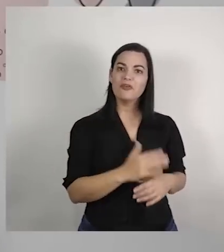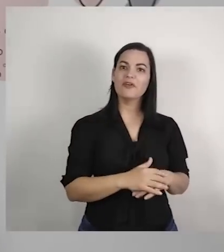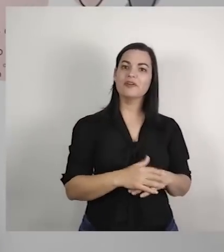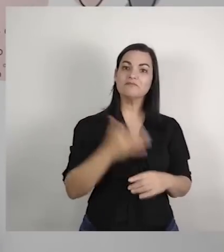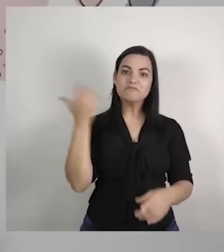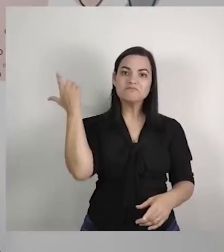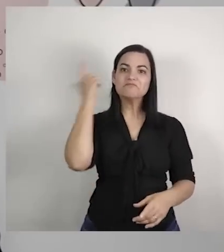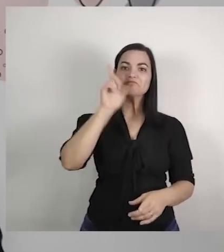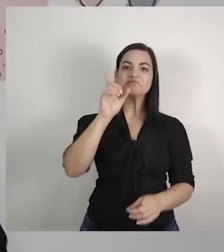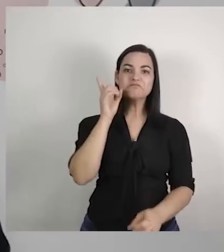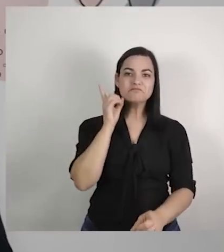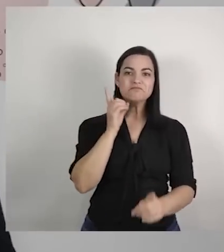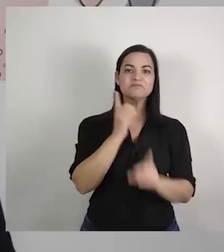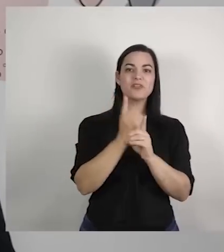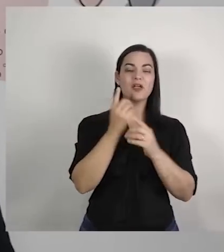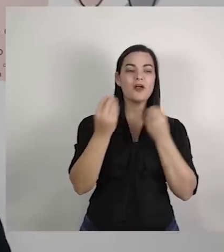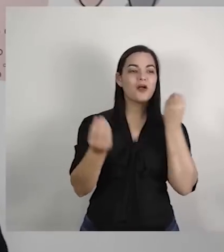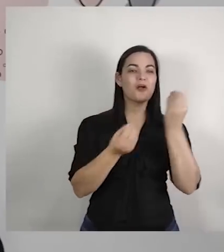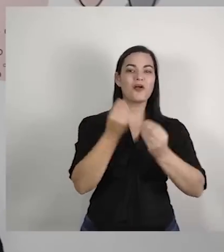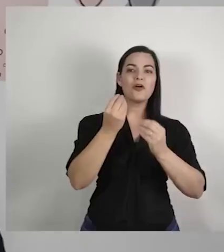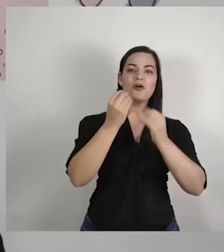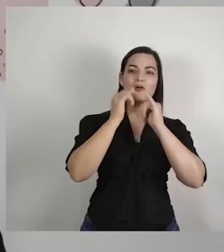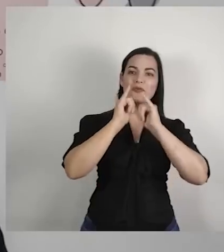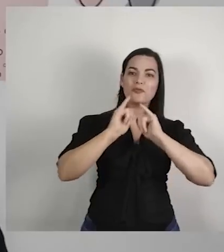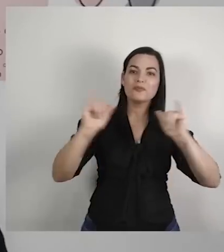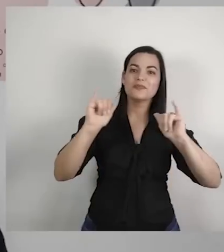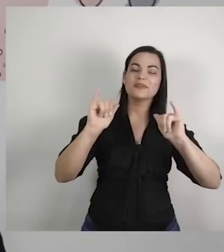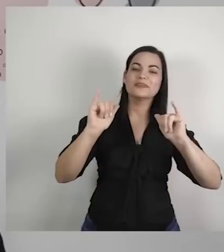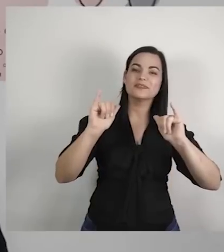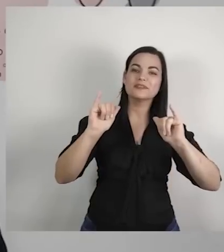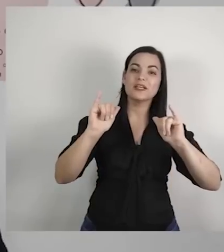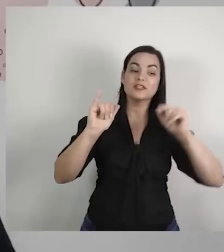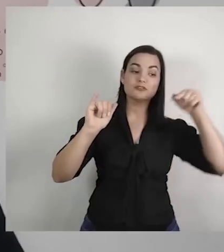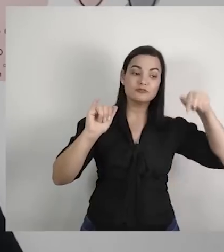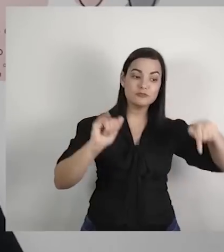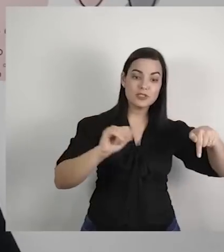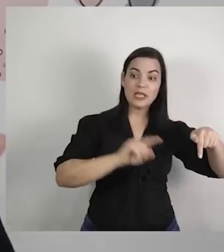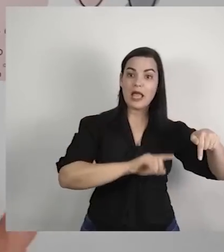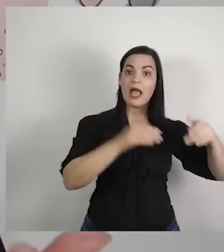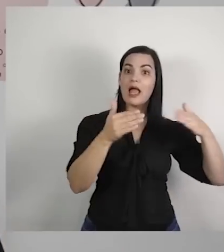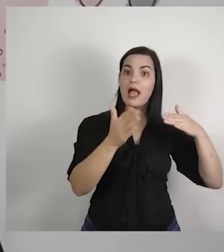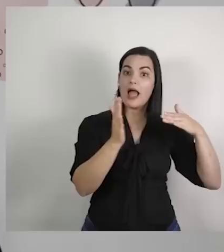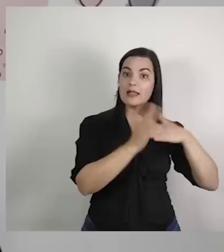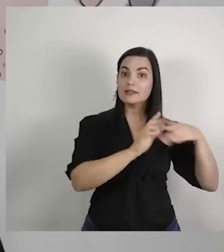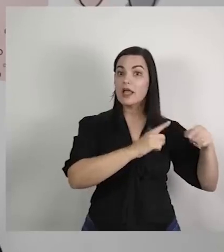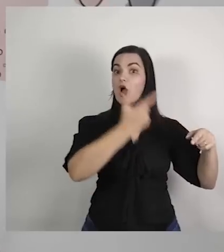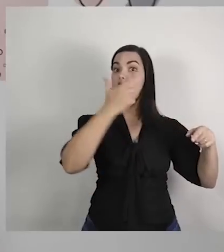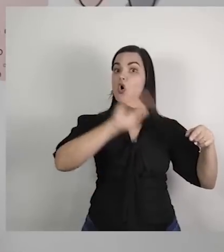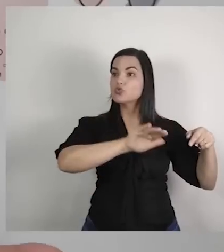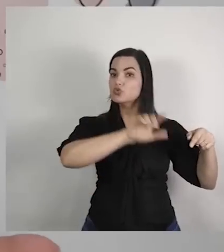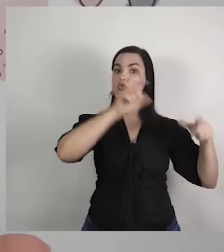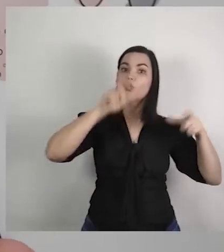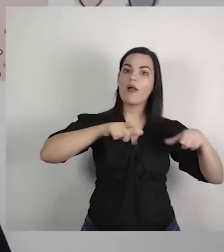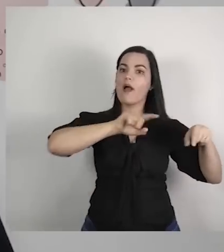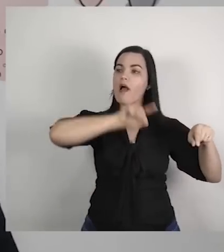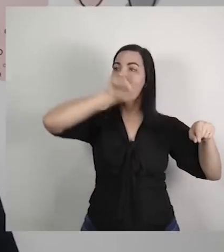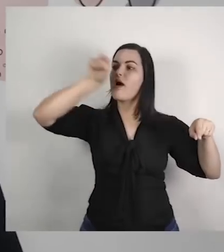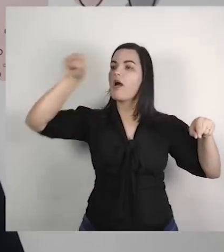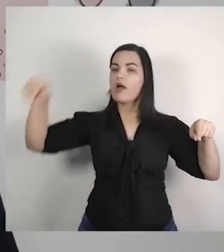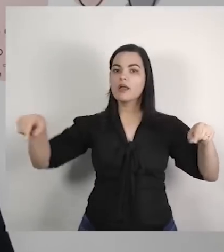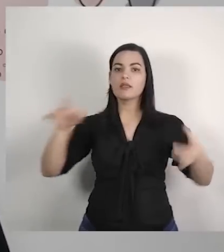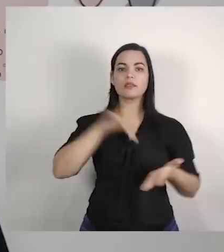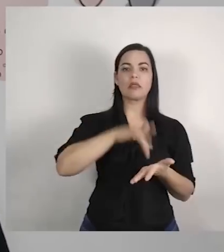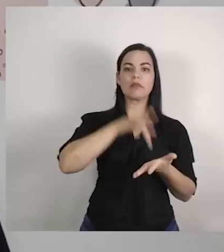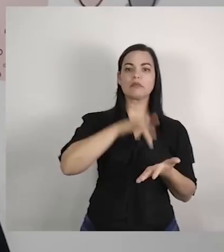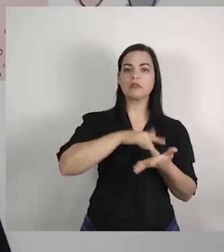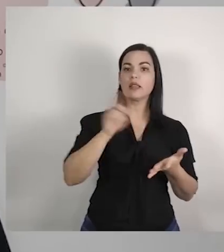forma de emitir uma mensagem de um lado para o outro, falando essa mensagem, não com os